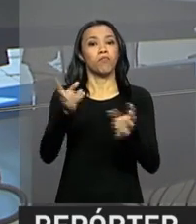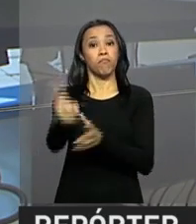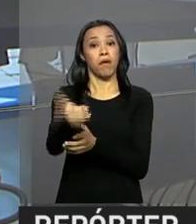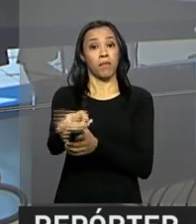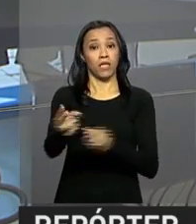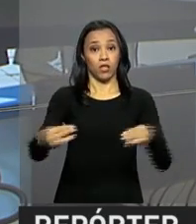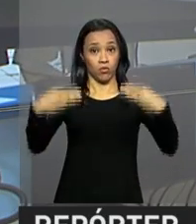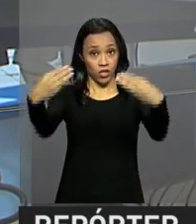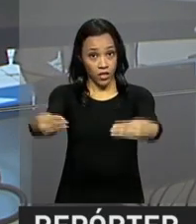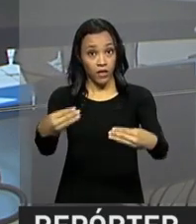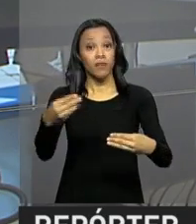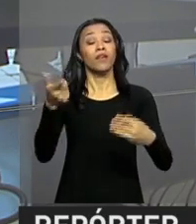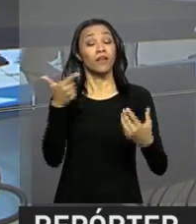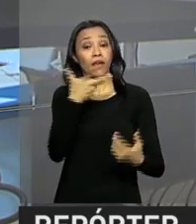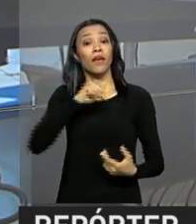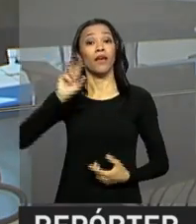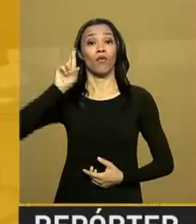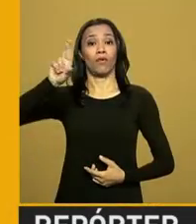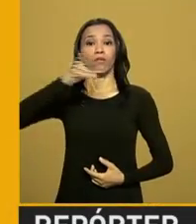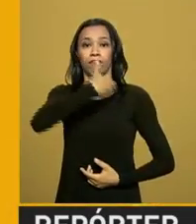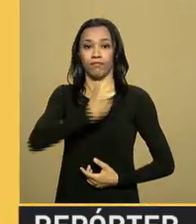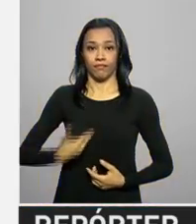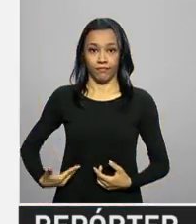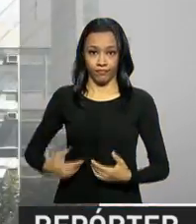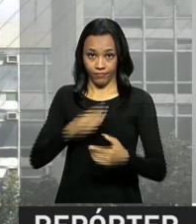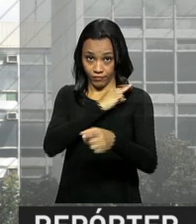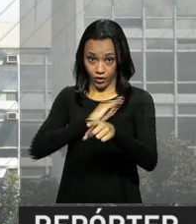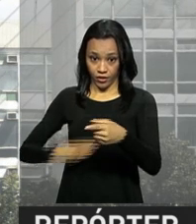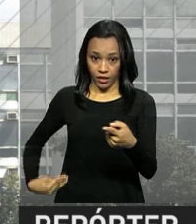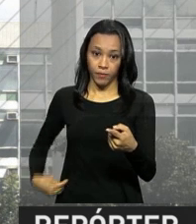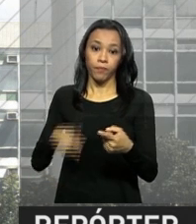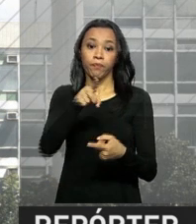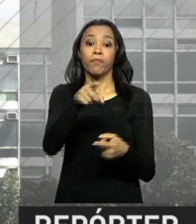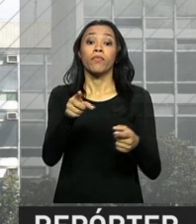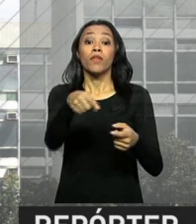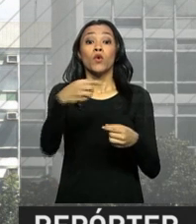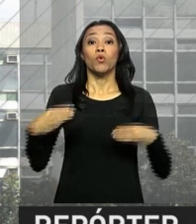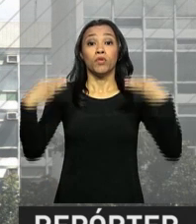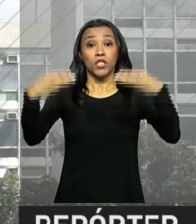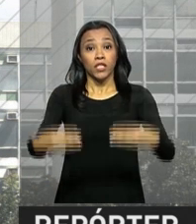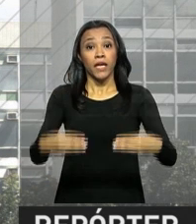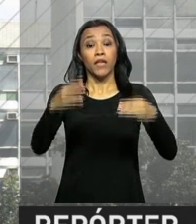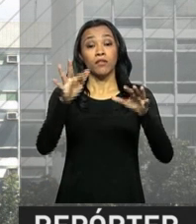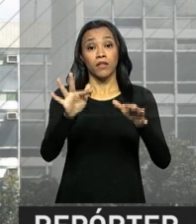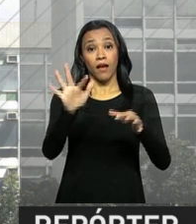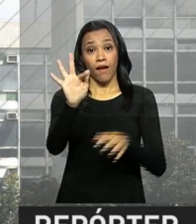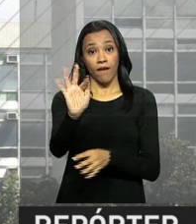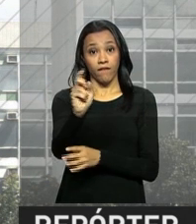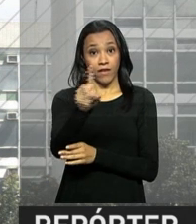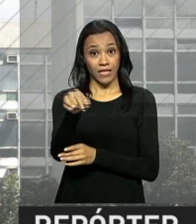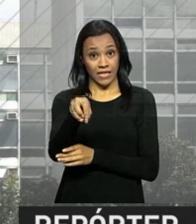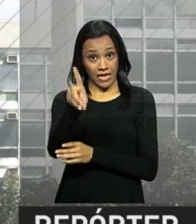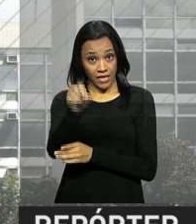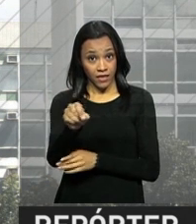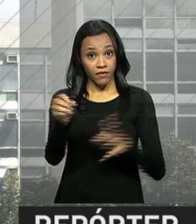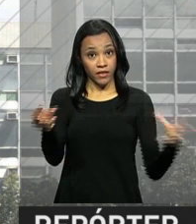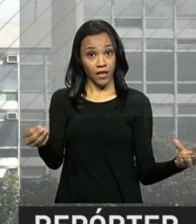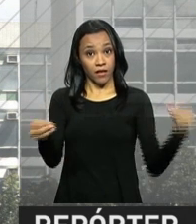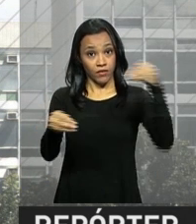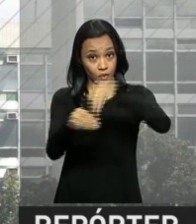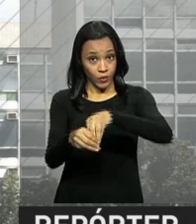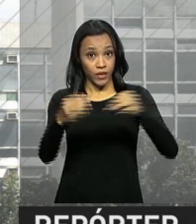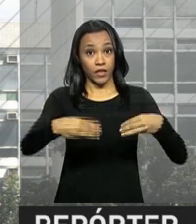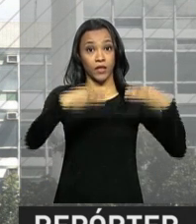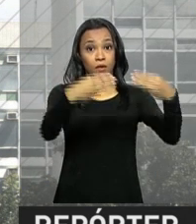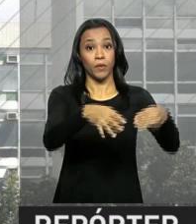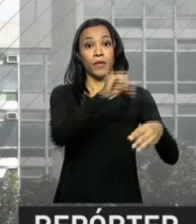mantidos e quem está à frente deles. O Ministério da Fazenda agora vai assumir também as ações da Previdência Social. O